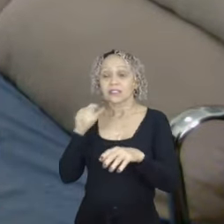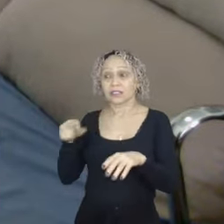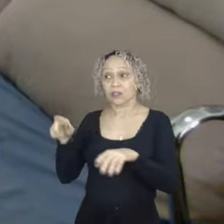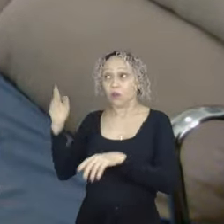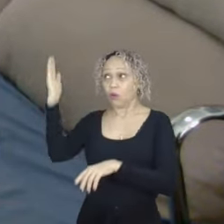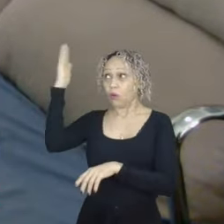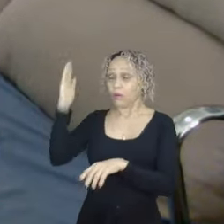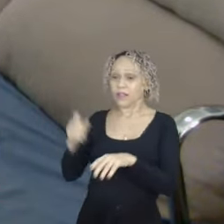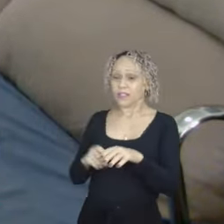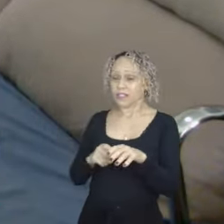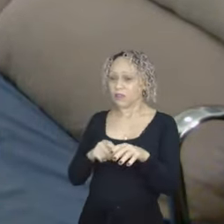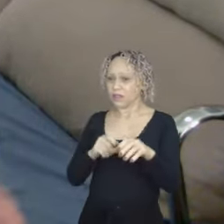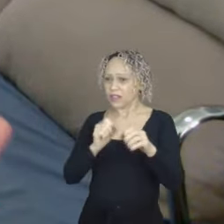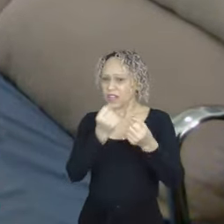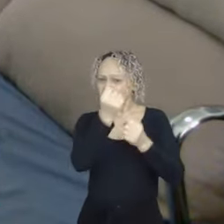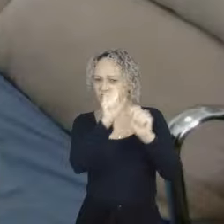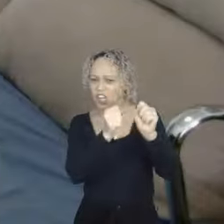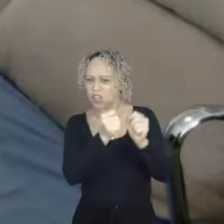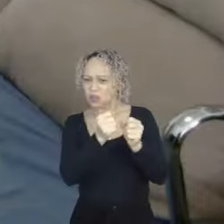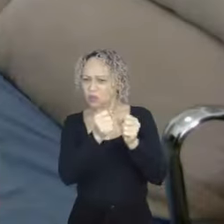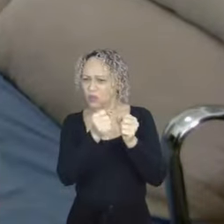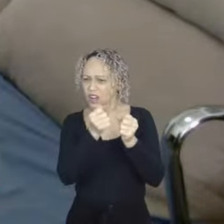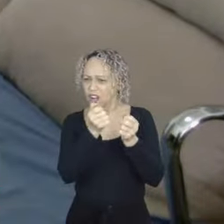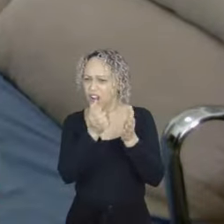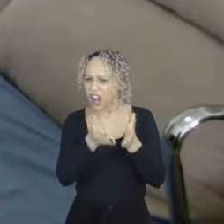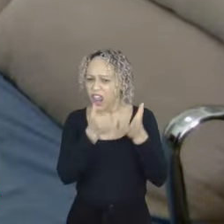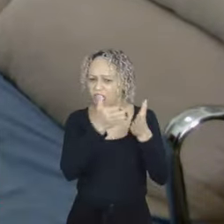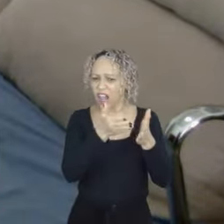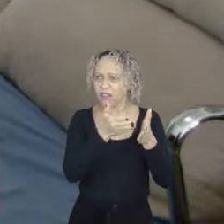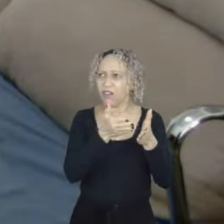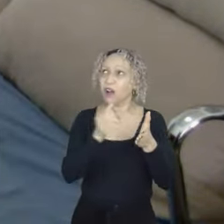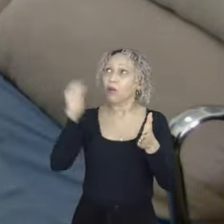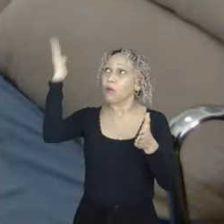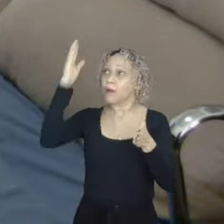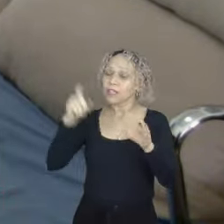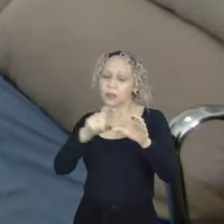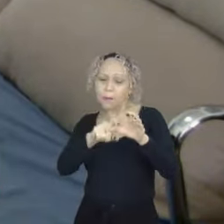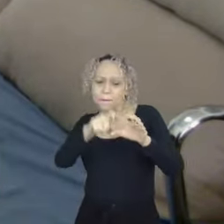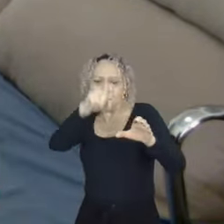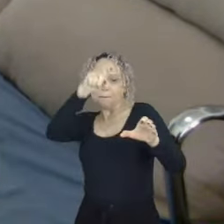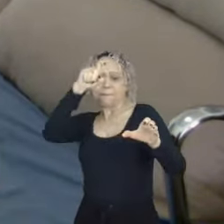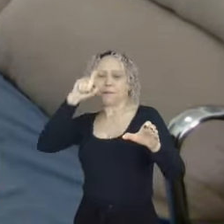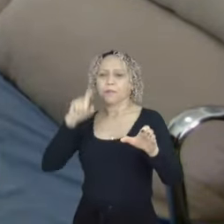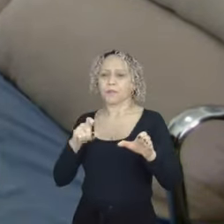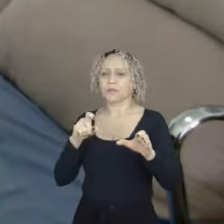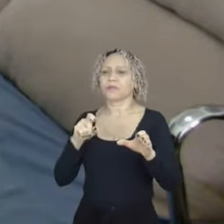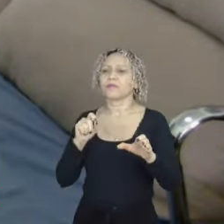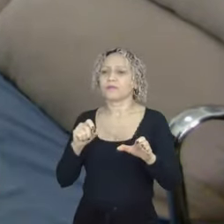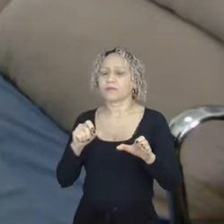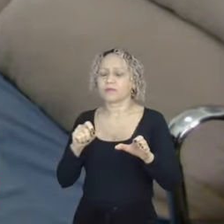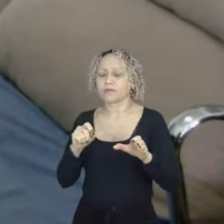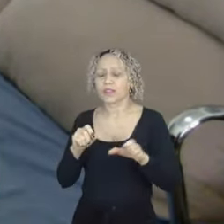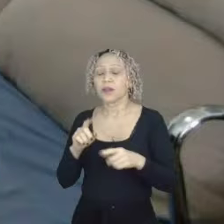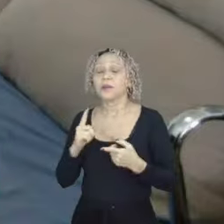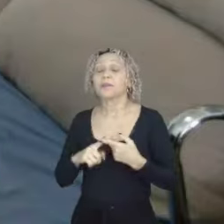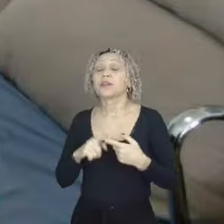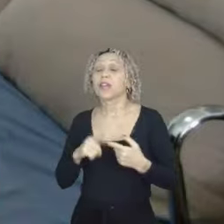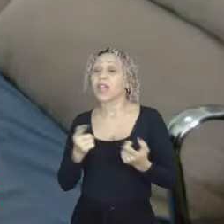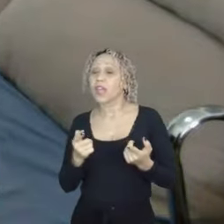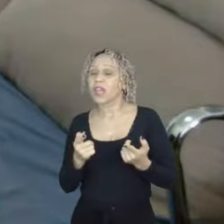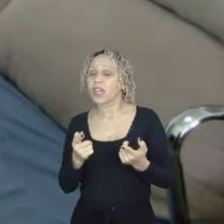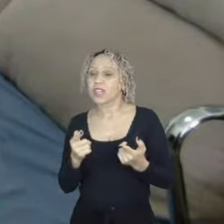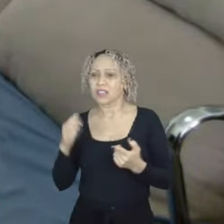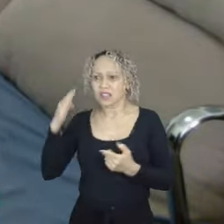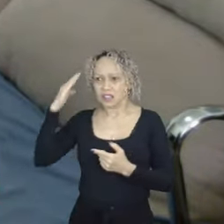nossa indústria naval. Né, um setor que, aliás, é bom sempre a gente lembrar aqui, toda vez que falar dele, foi um dos mais afetados pela destruição